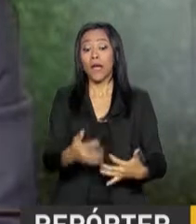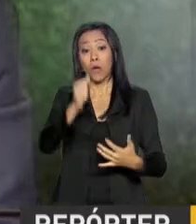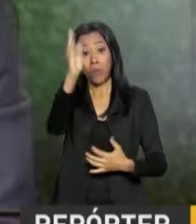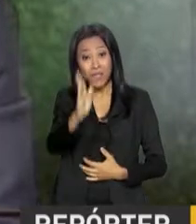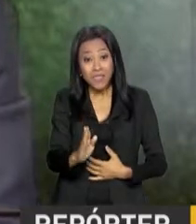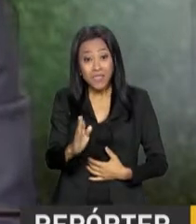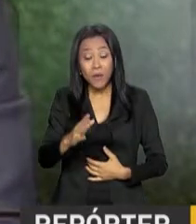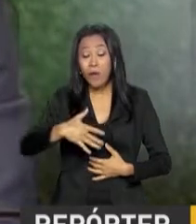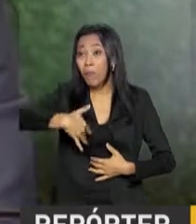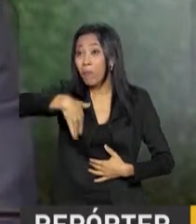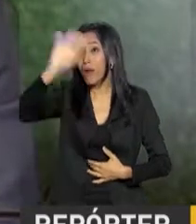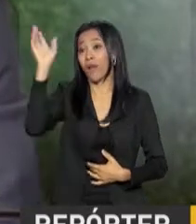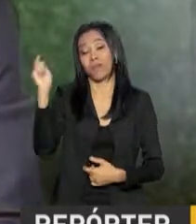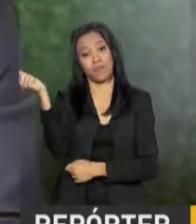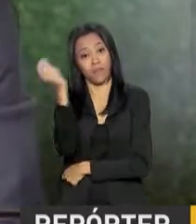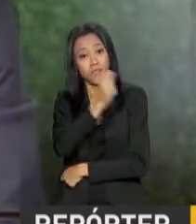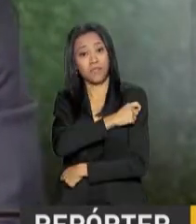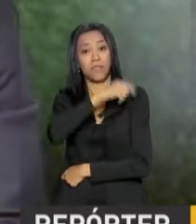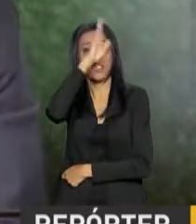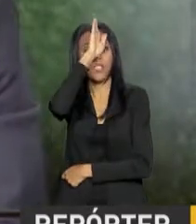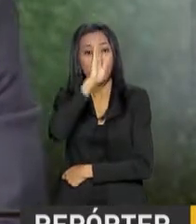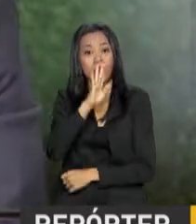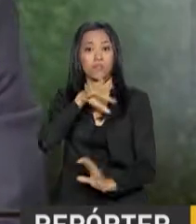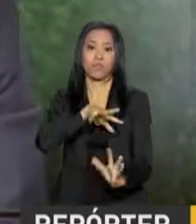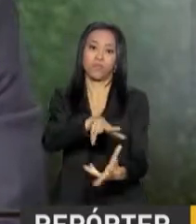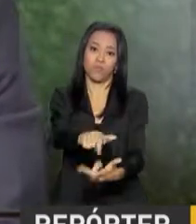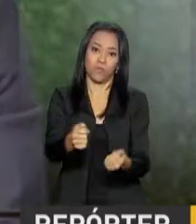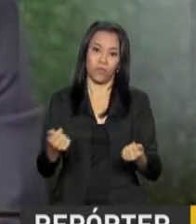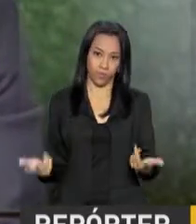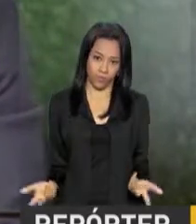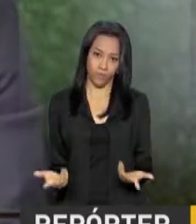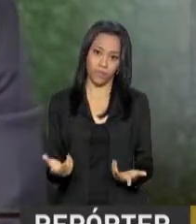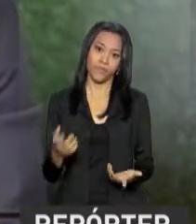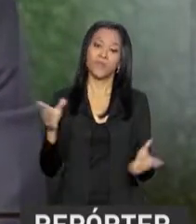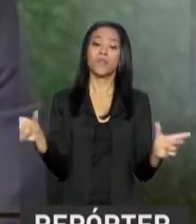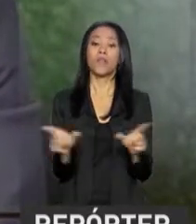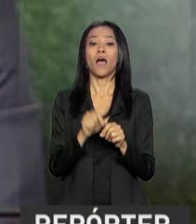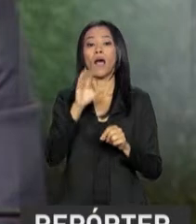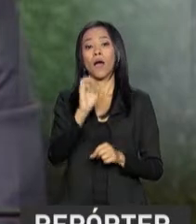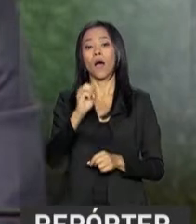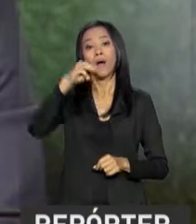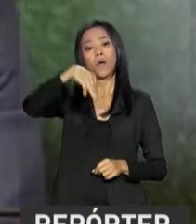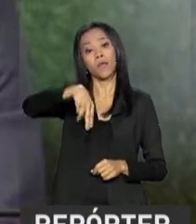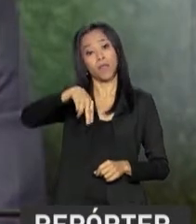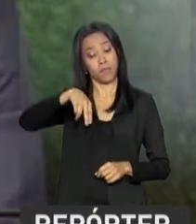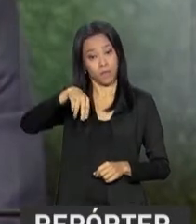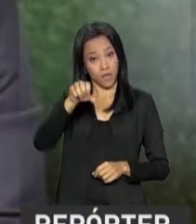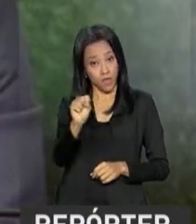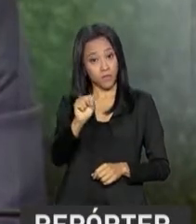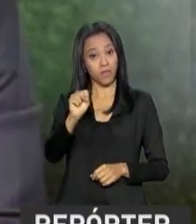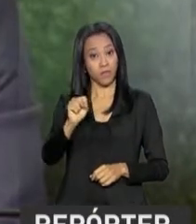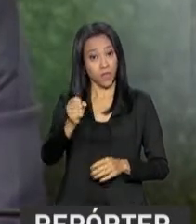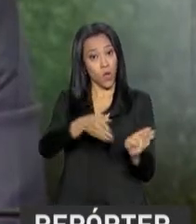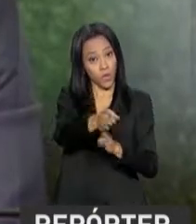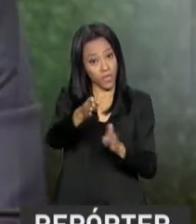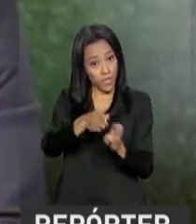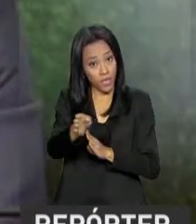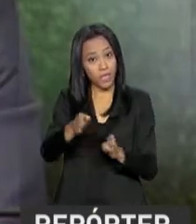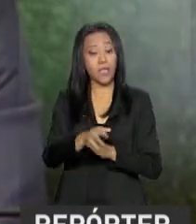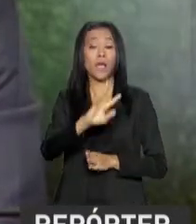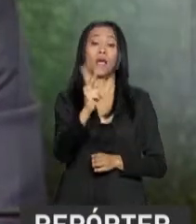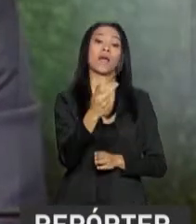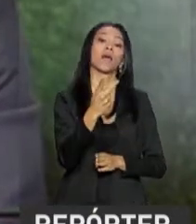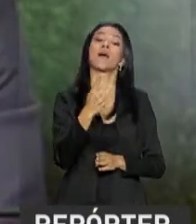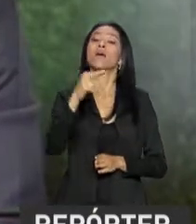vacinas de forma gratuita de todo mundo né ao ea organização mundial da saúde recomenda a vacinação da influenza para